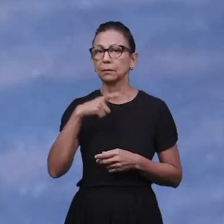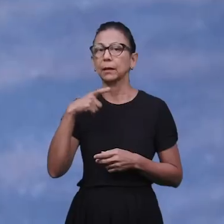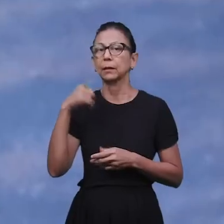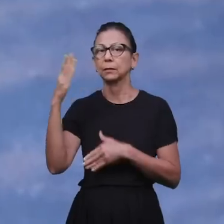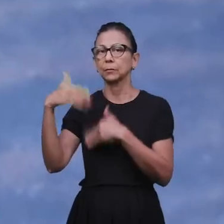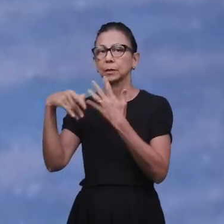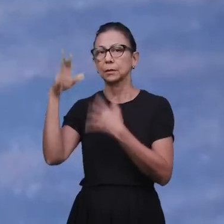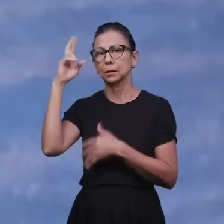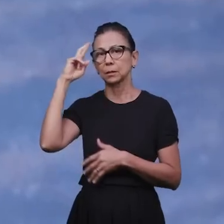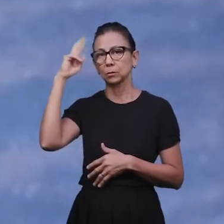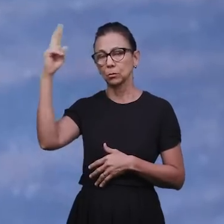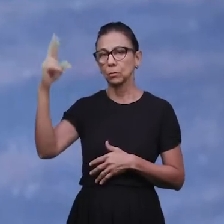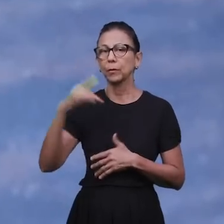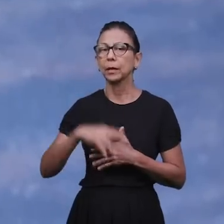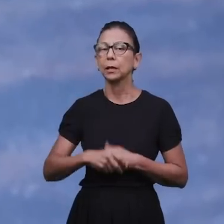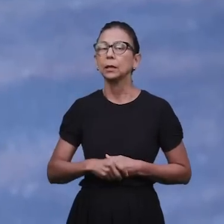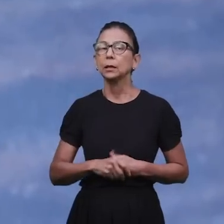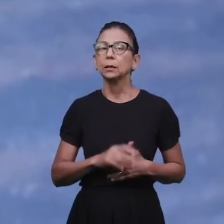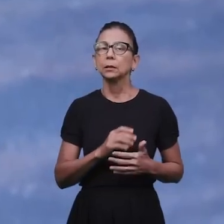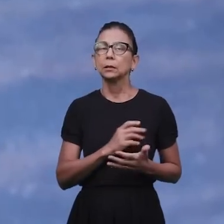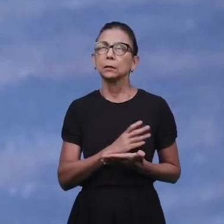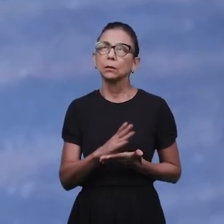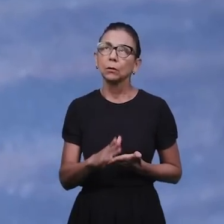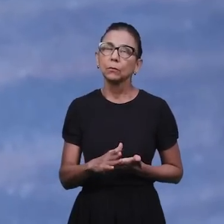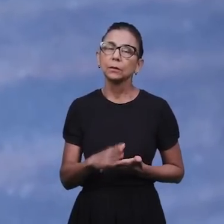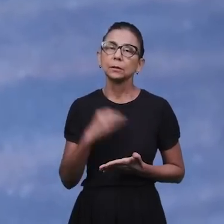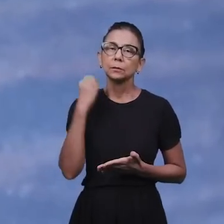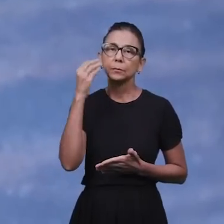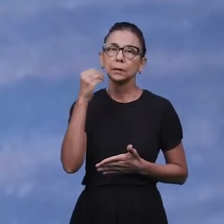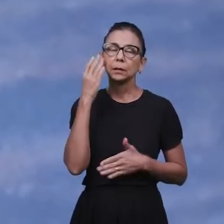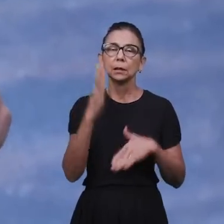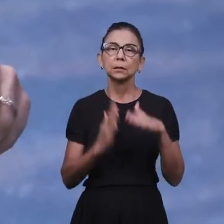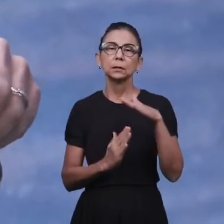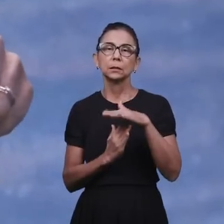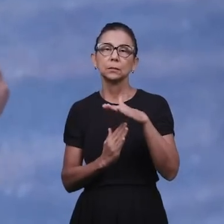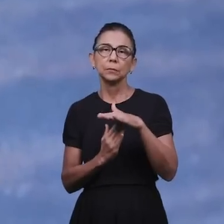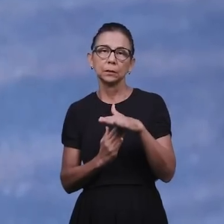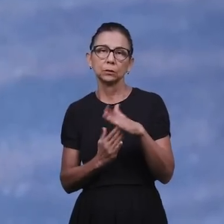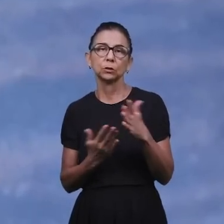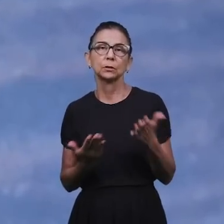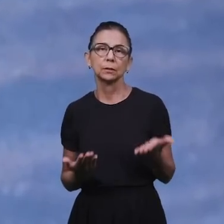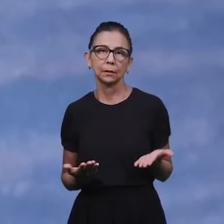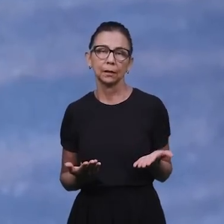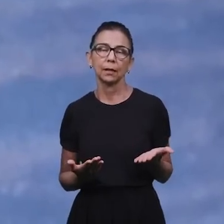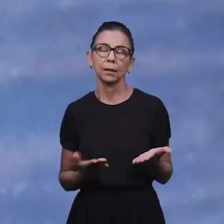vida vão te construindo os seus limites. Nós então vamos viver no limite